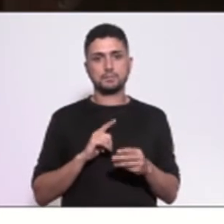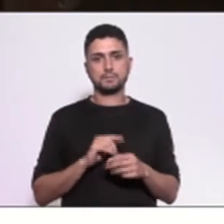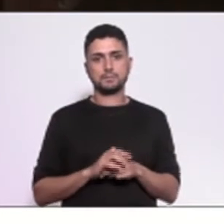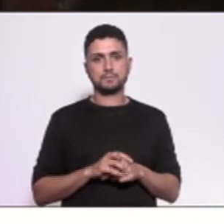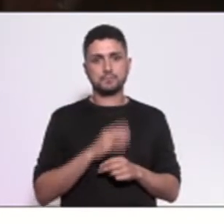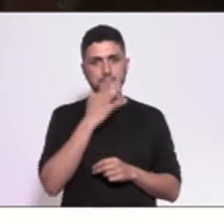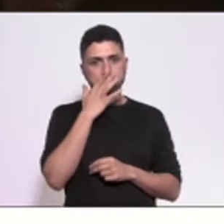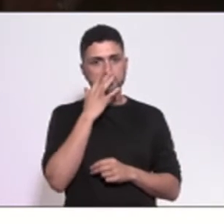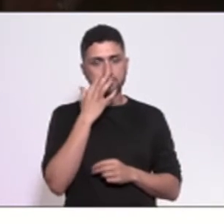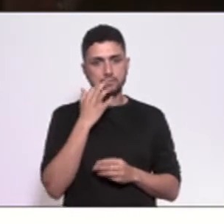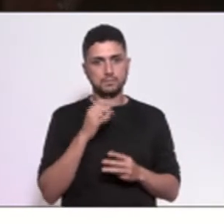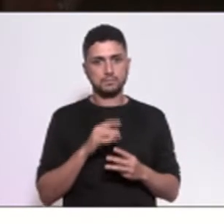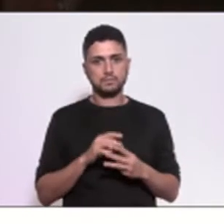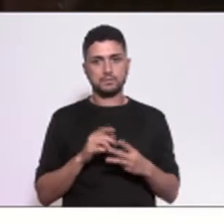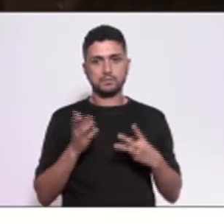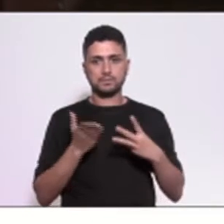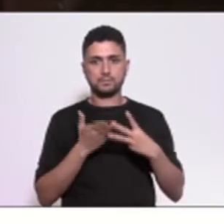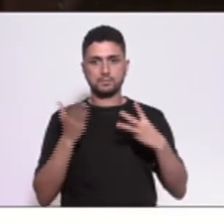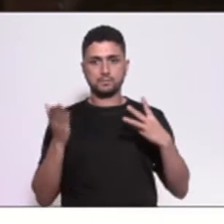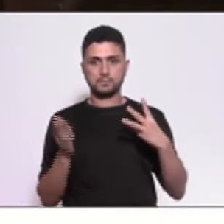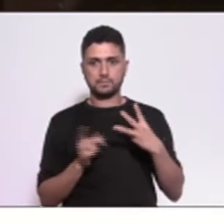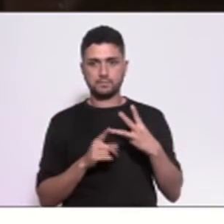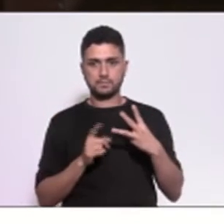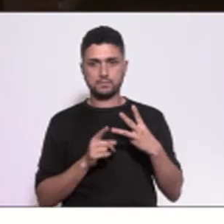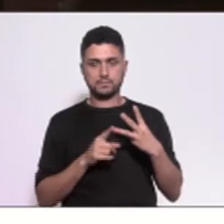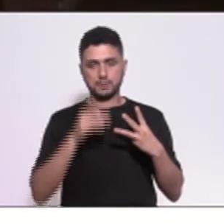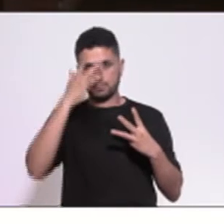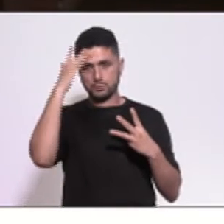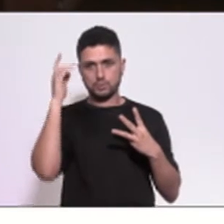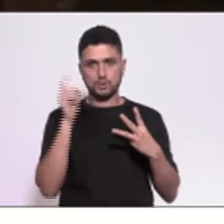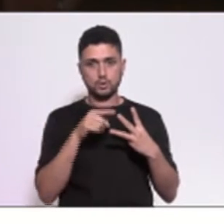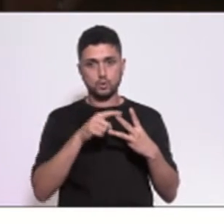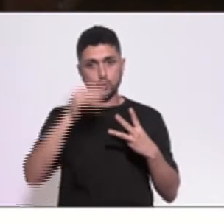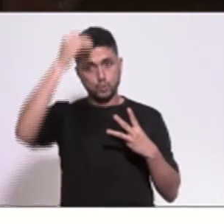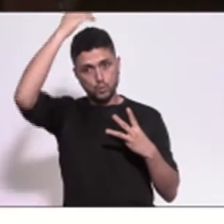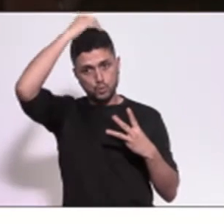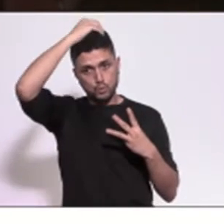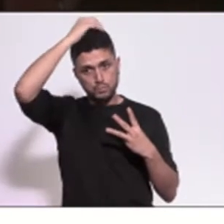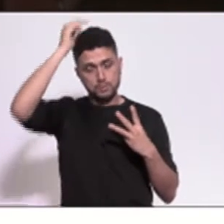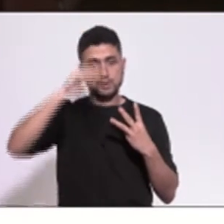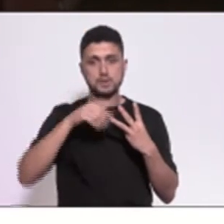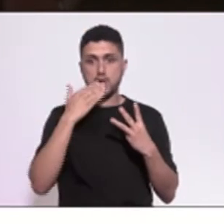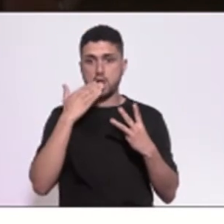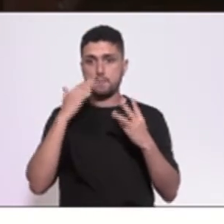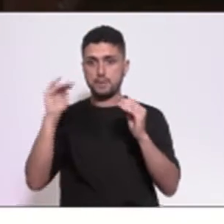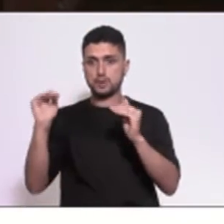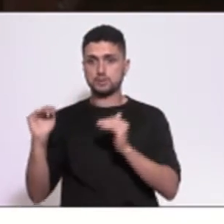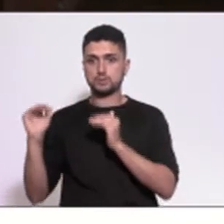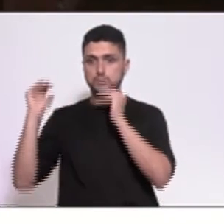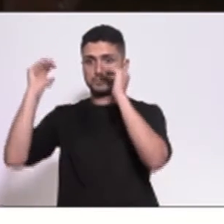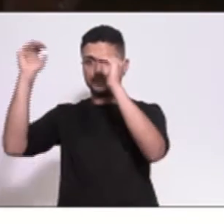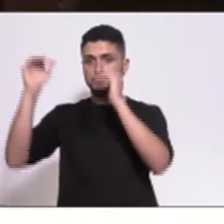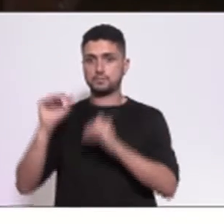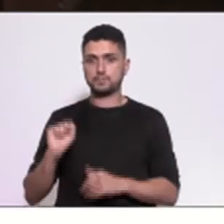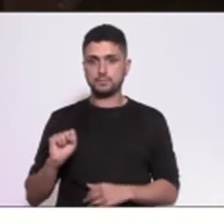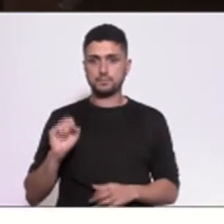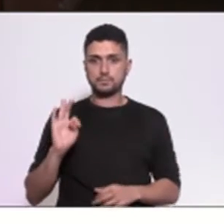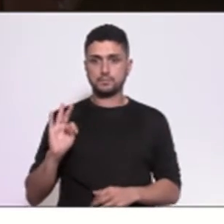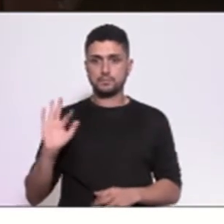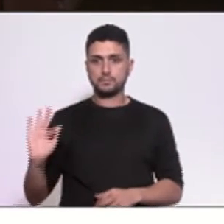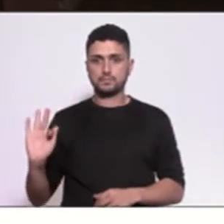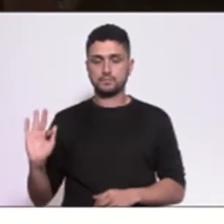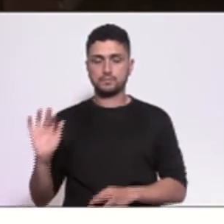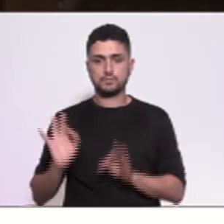quando um cidadão julgado culpado na segunda instância apela para um tribunal superior, seja o STF, Supremo